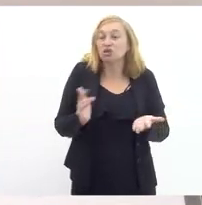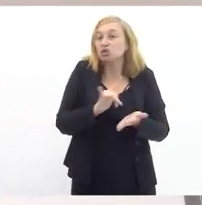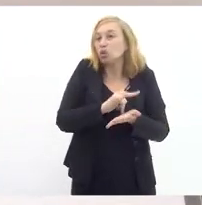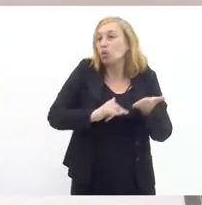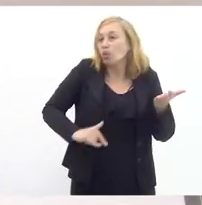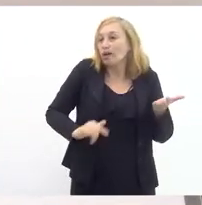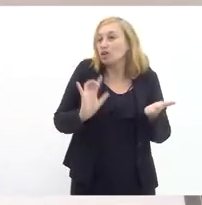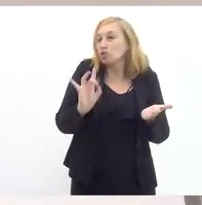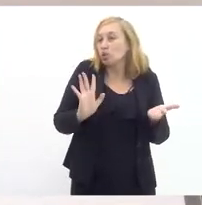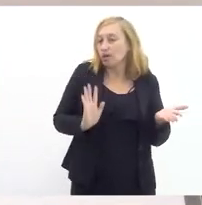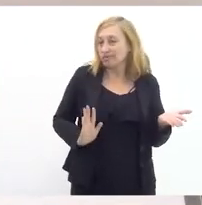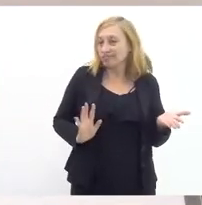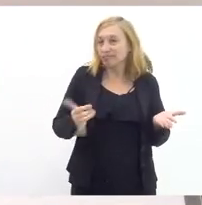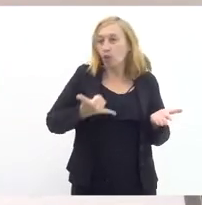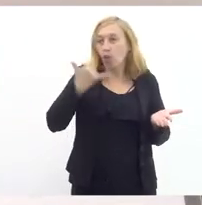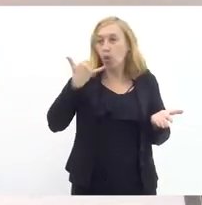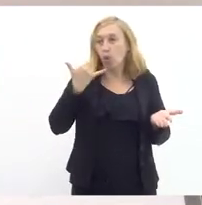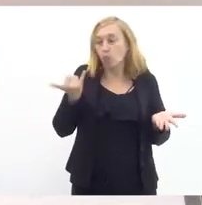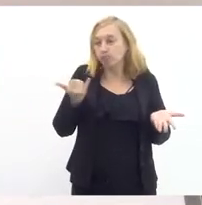documentos.